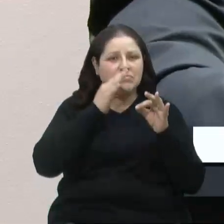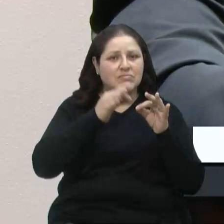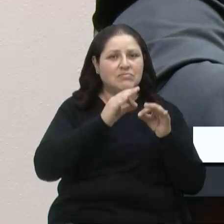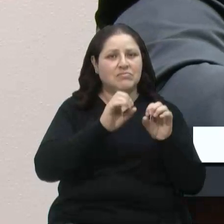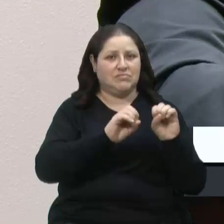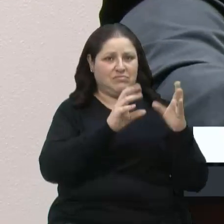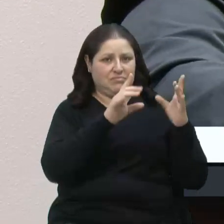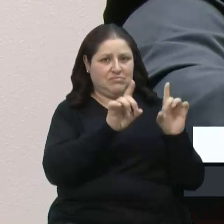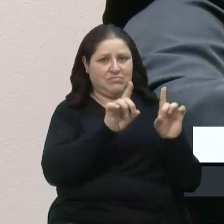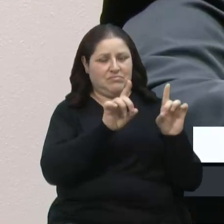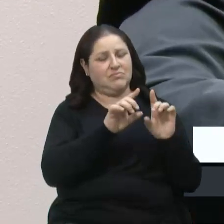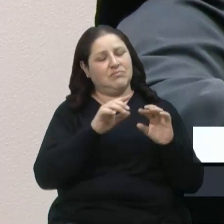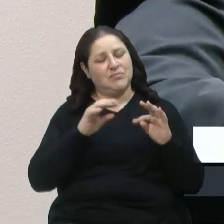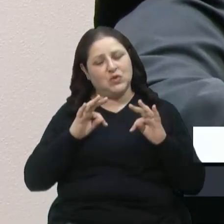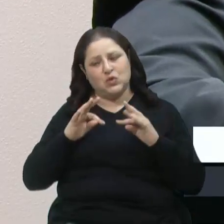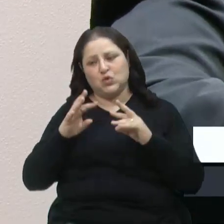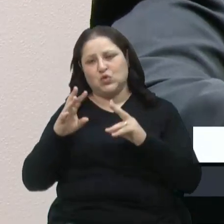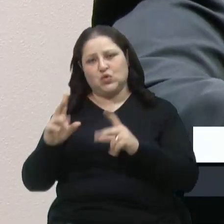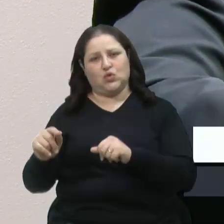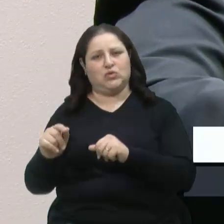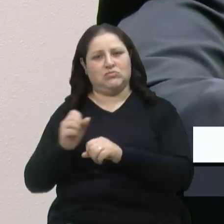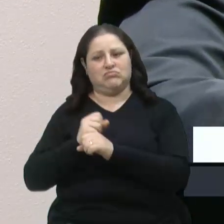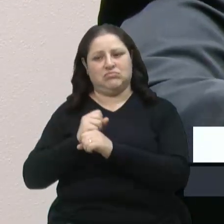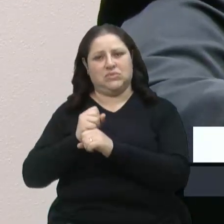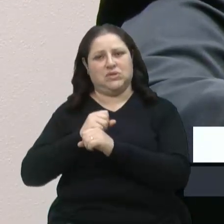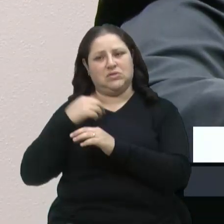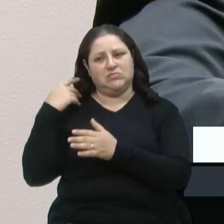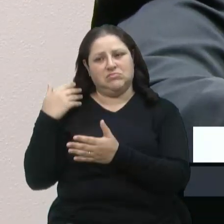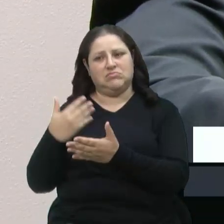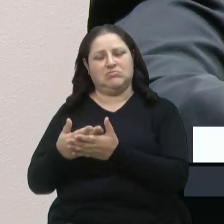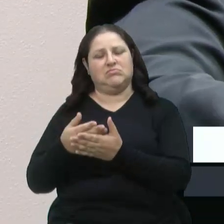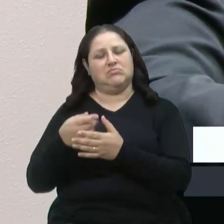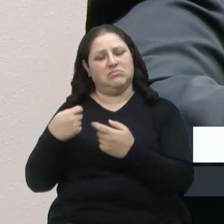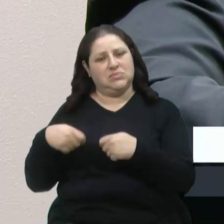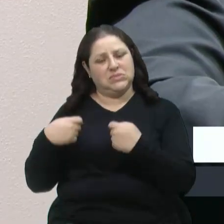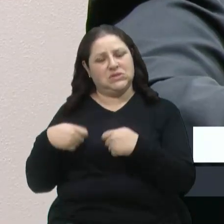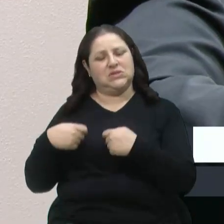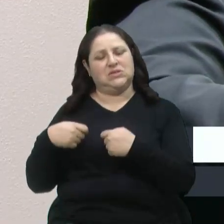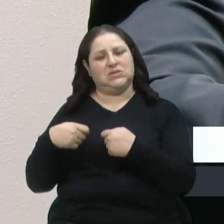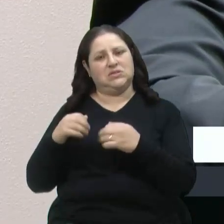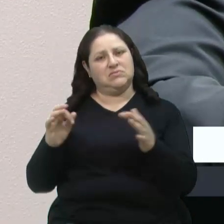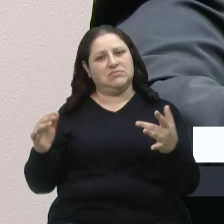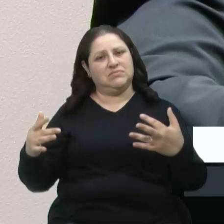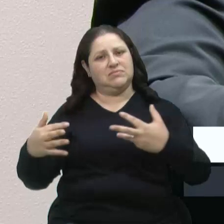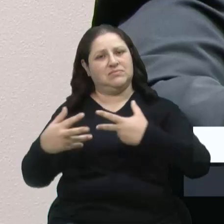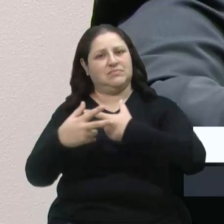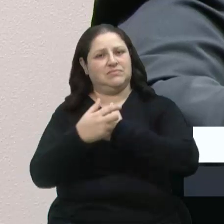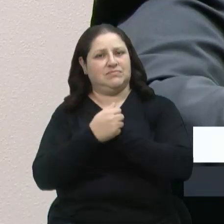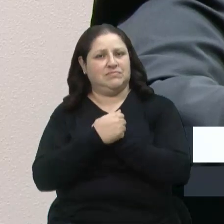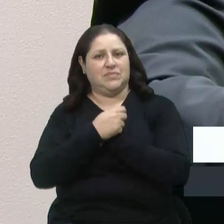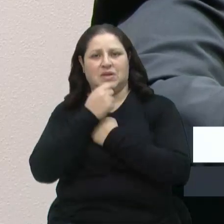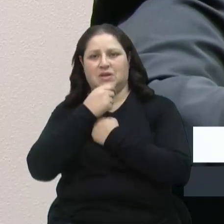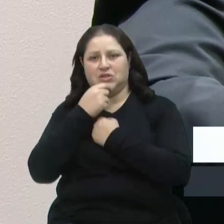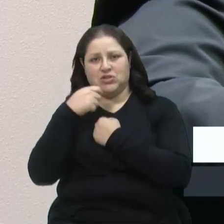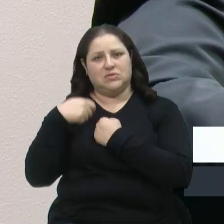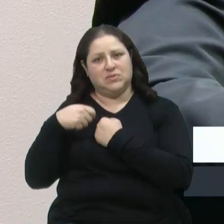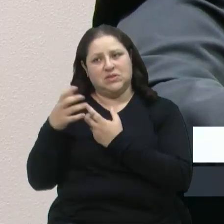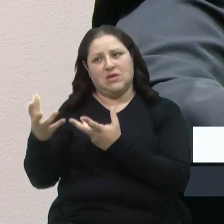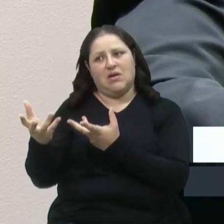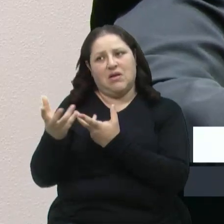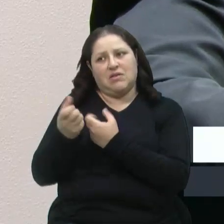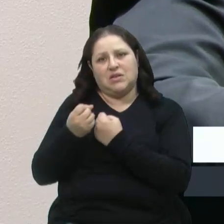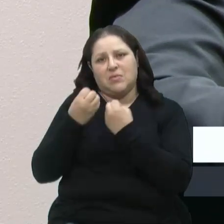mas para qualquer situação, comece a ser acolhedora. Caxias do Sul precisa começar a ser